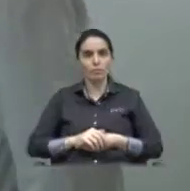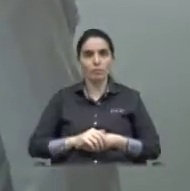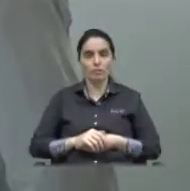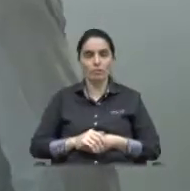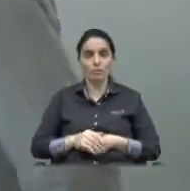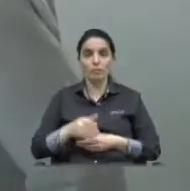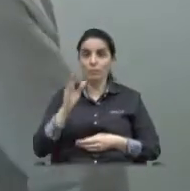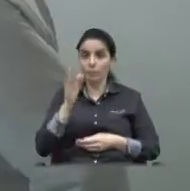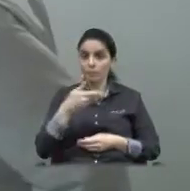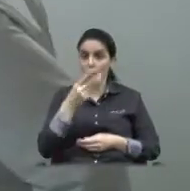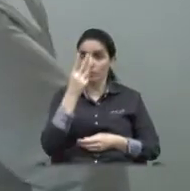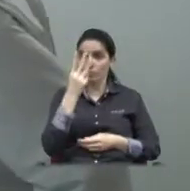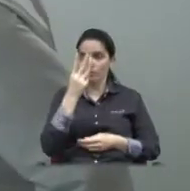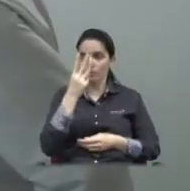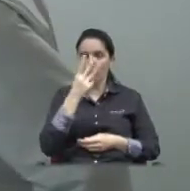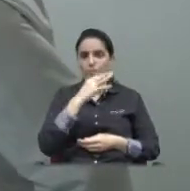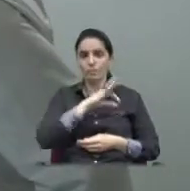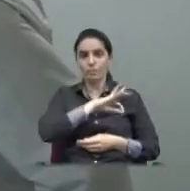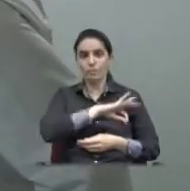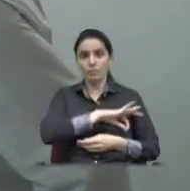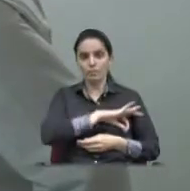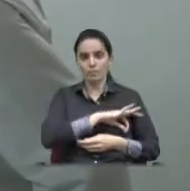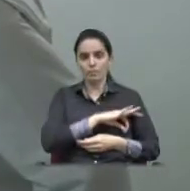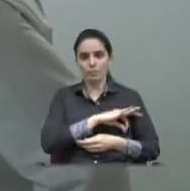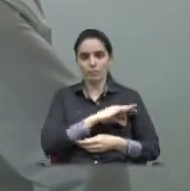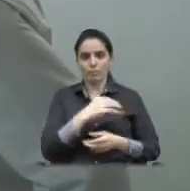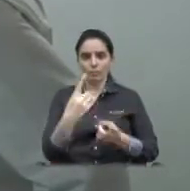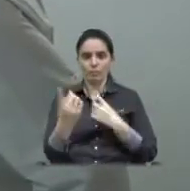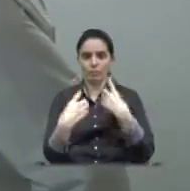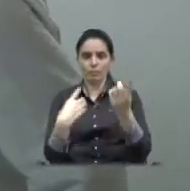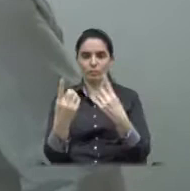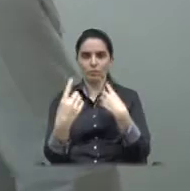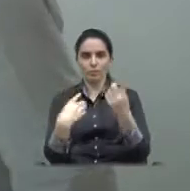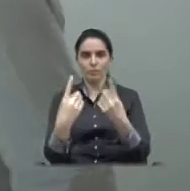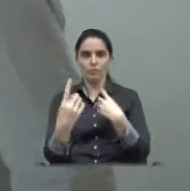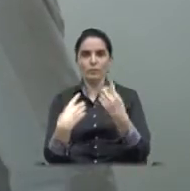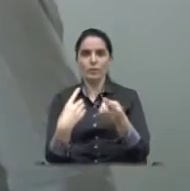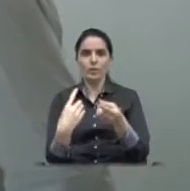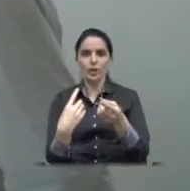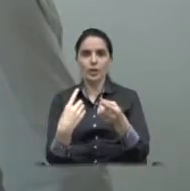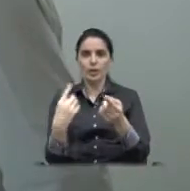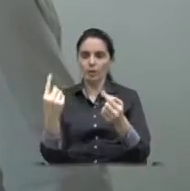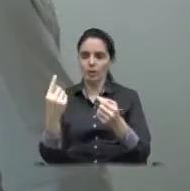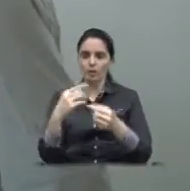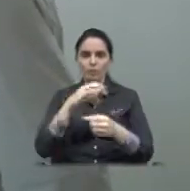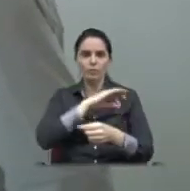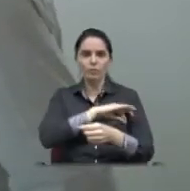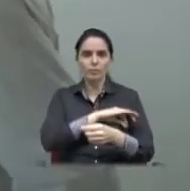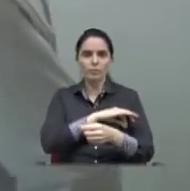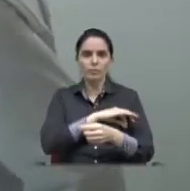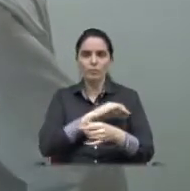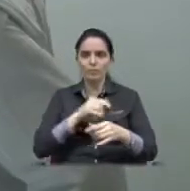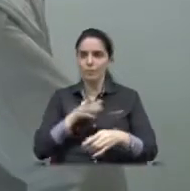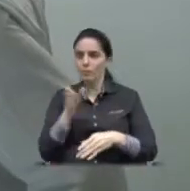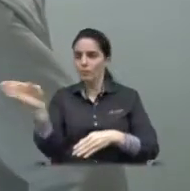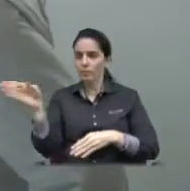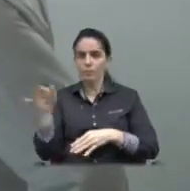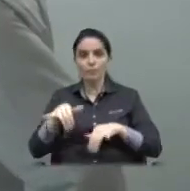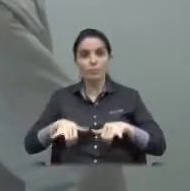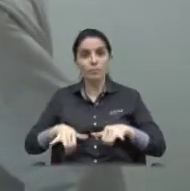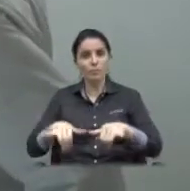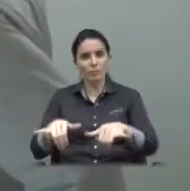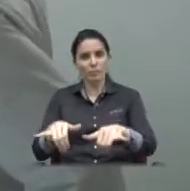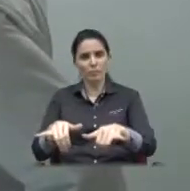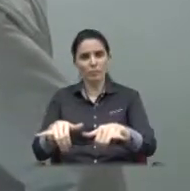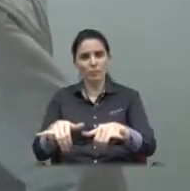guardas rodoviários, onde você está pedindo o semáforo ali, eles ficam ali, às vezes a pessoa vai fazer uma compra no enxuto, ele vai